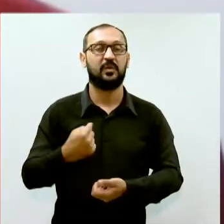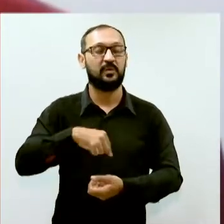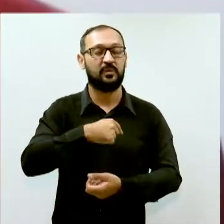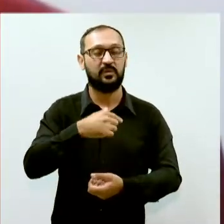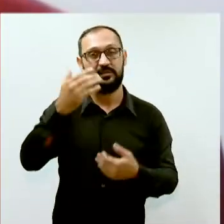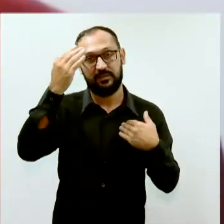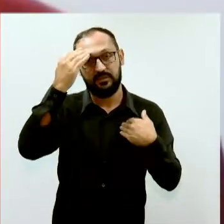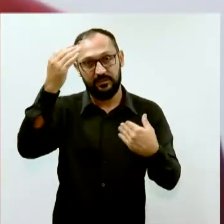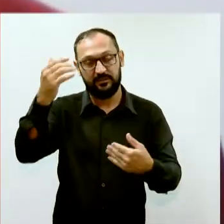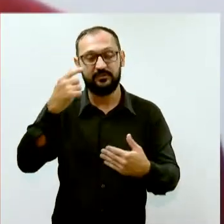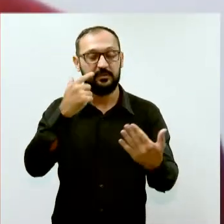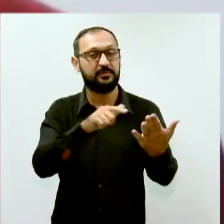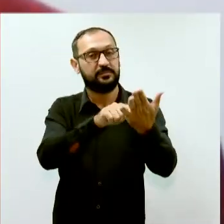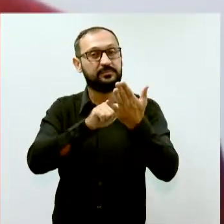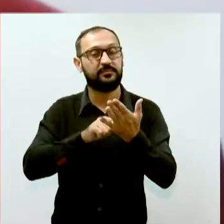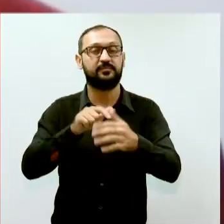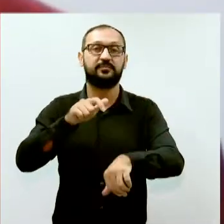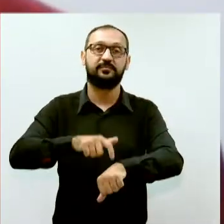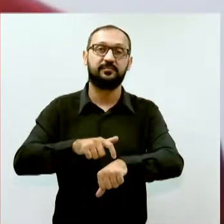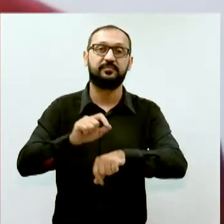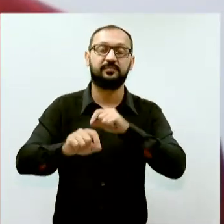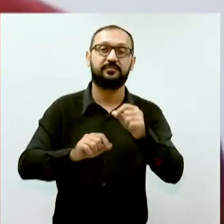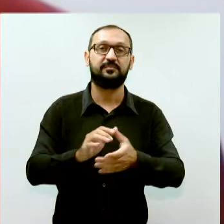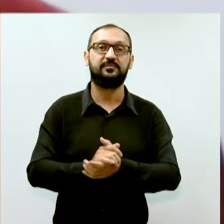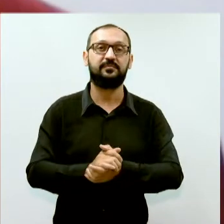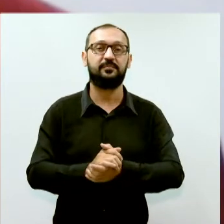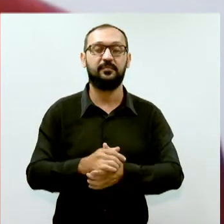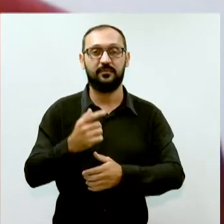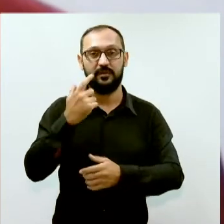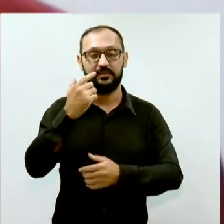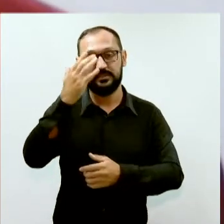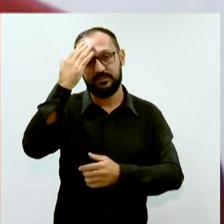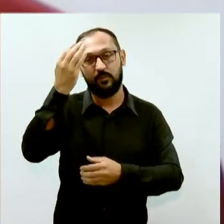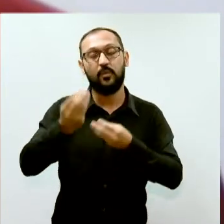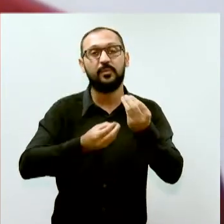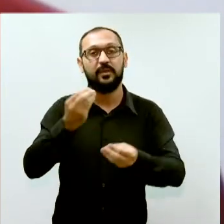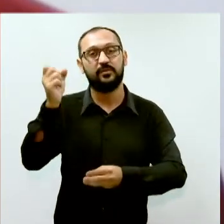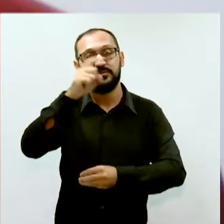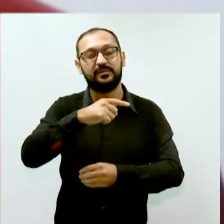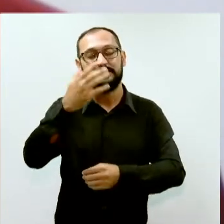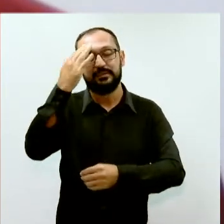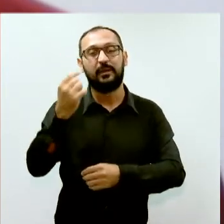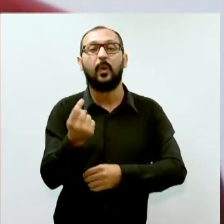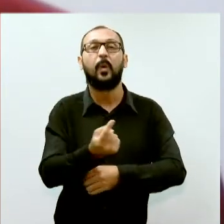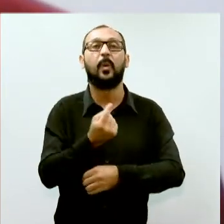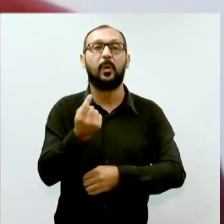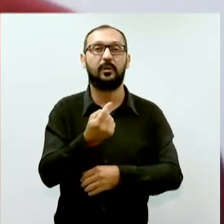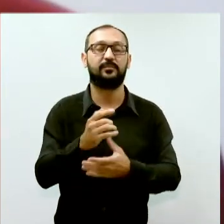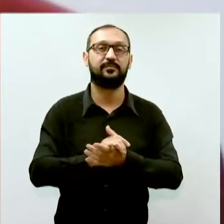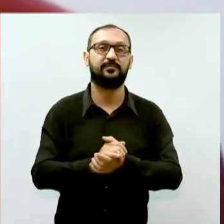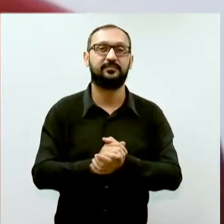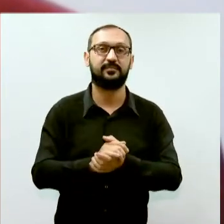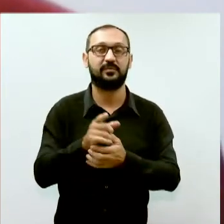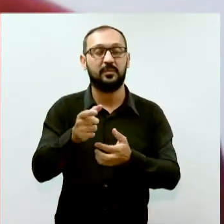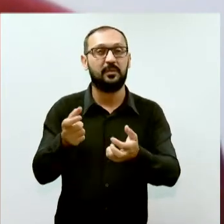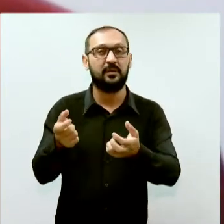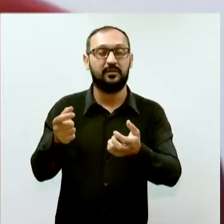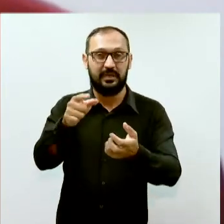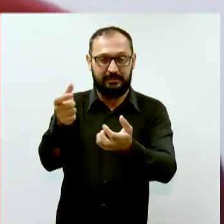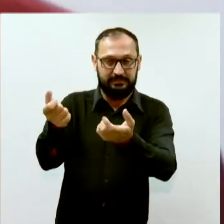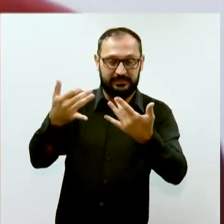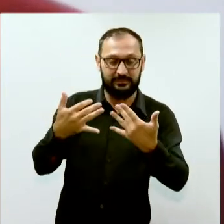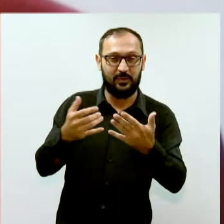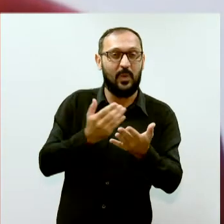Nós que agradecemos a visibilidade, o espaço, e a gente sabe o quanto é difícil, né? É um caminho um pouco solitário, e como você disse